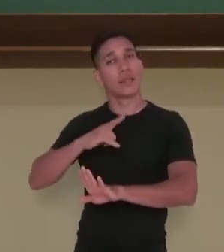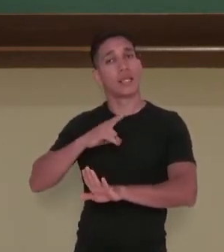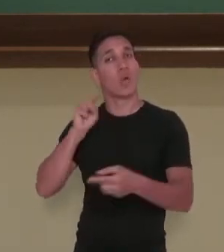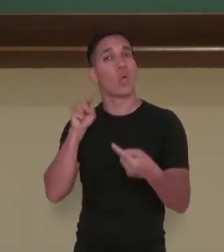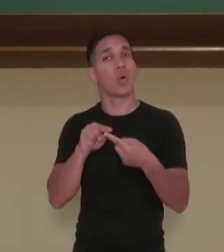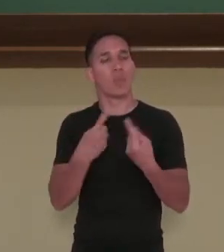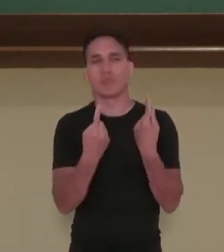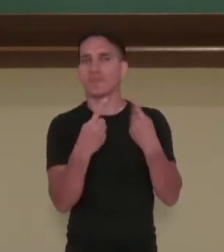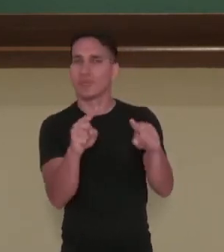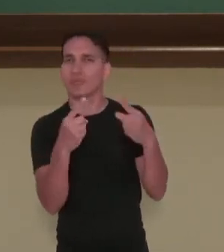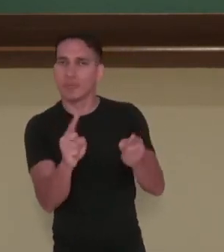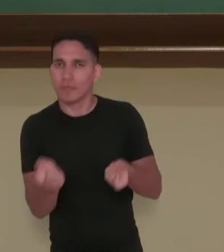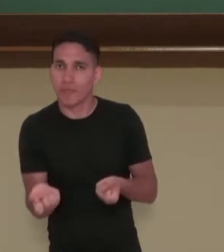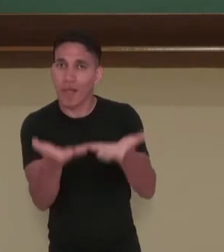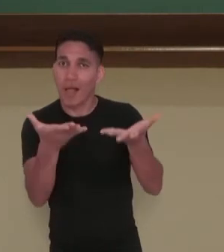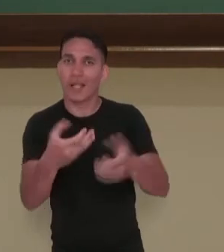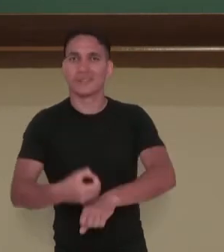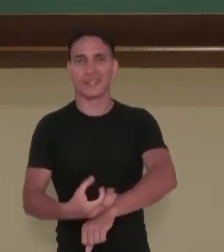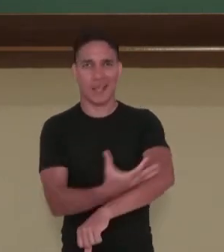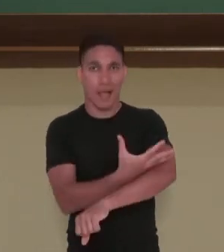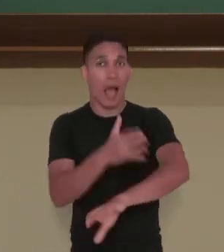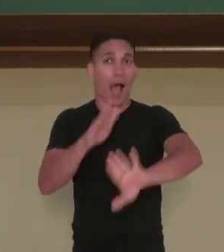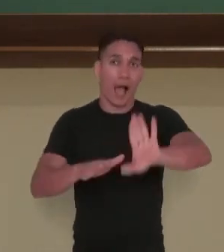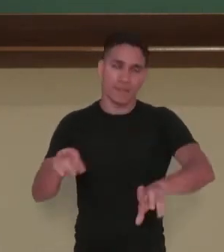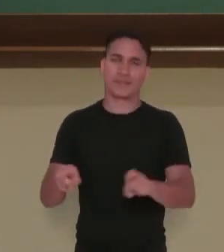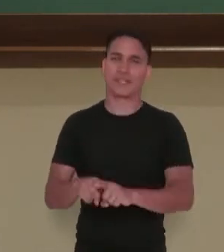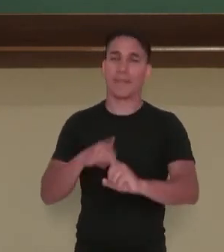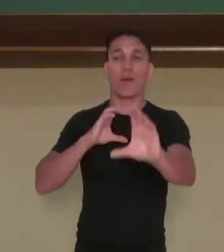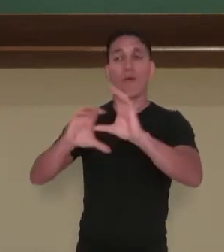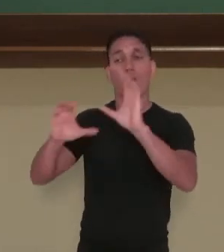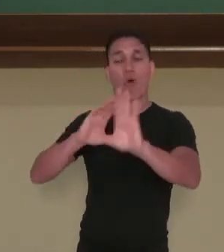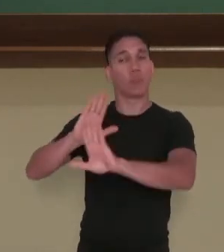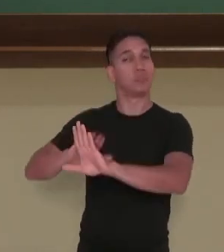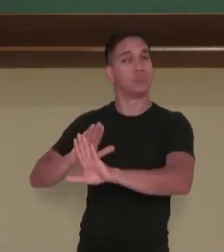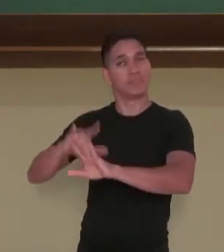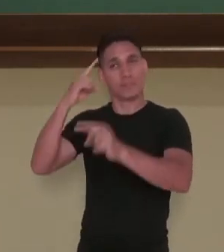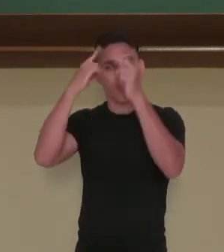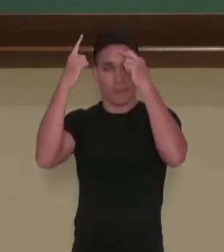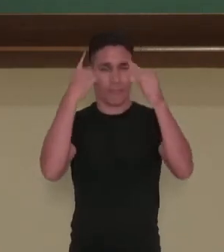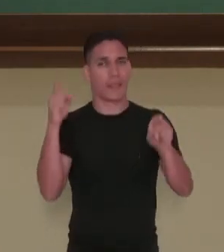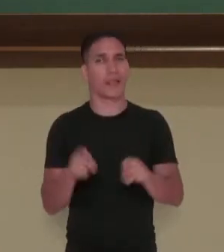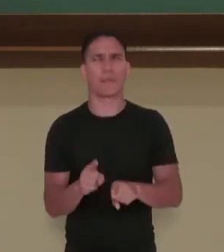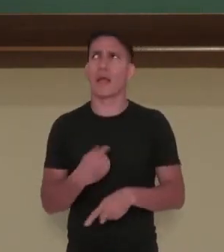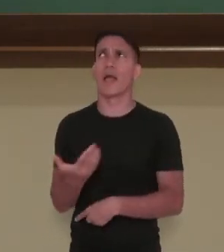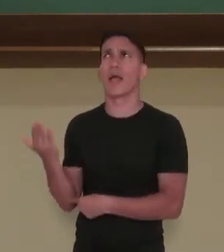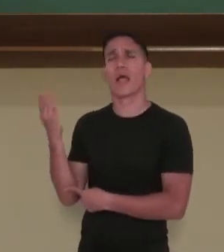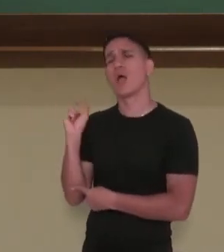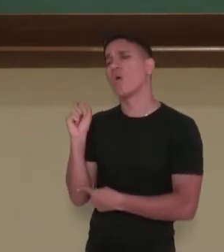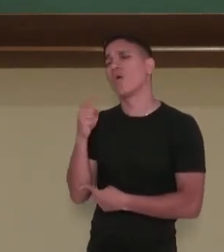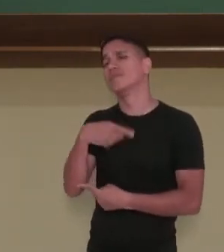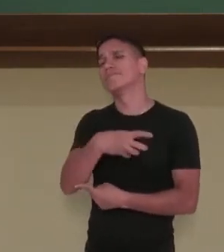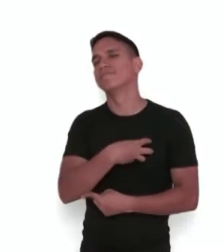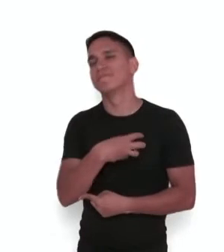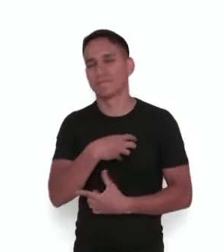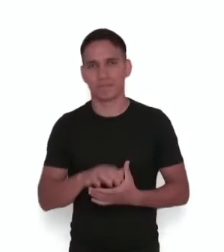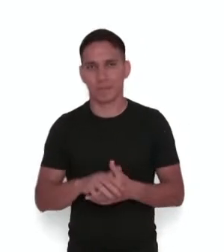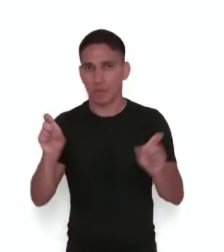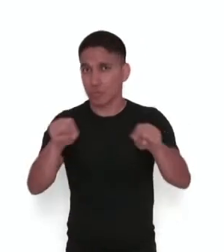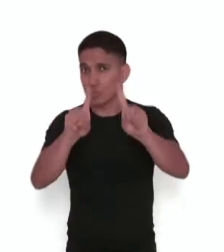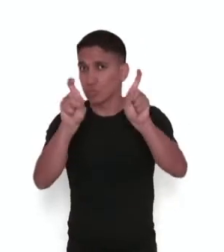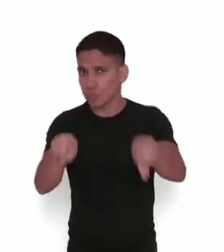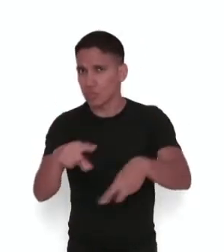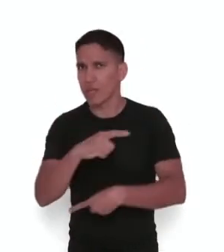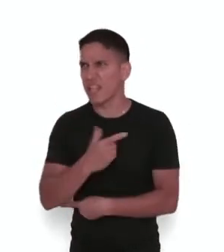uma sensação e às vezes de comunicar uma ideia. Essa, no caso, o que te causa? Será que